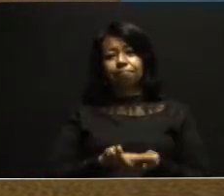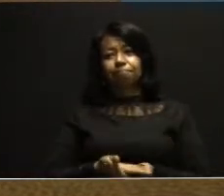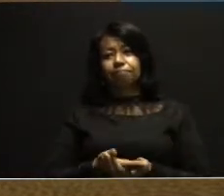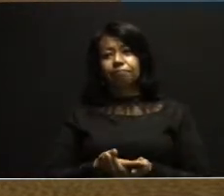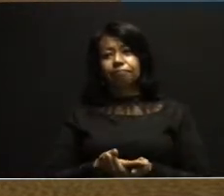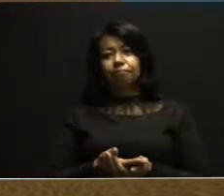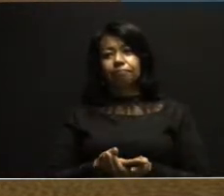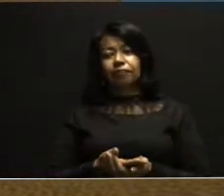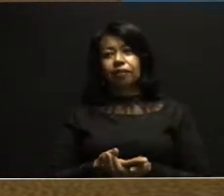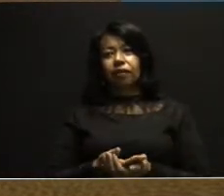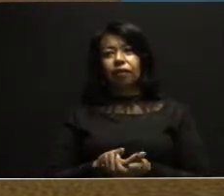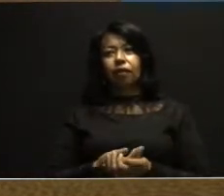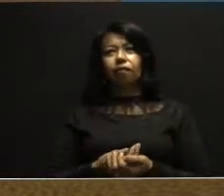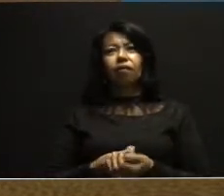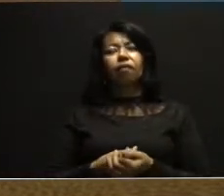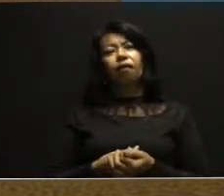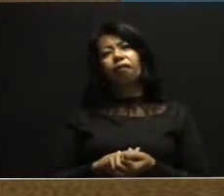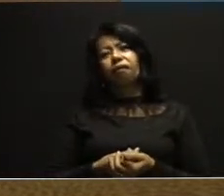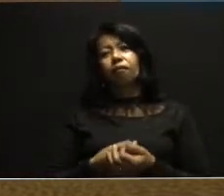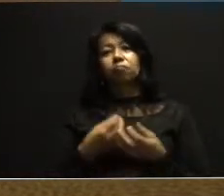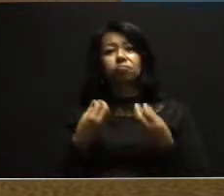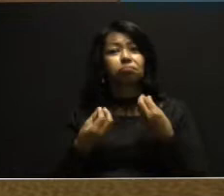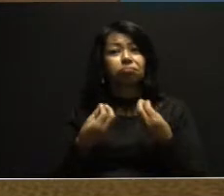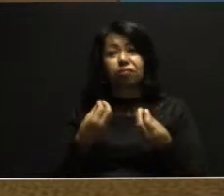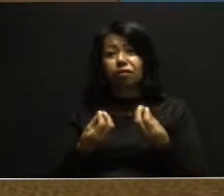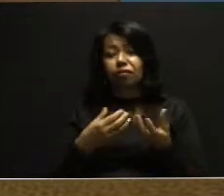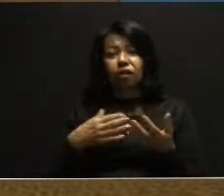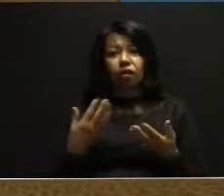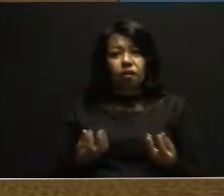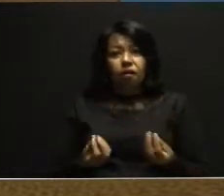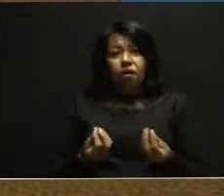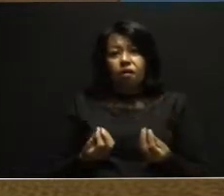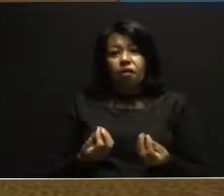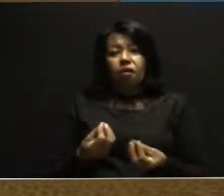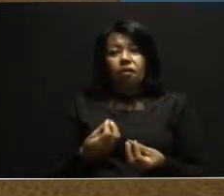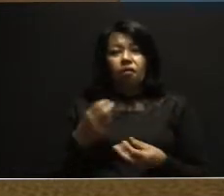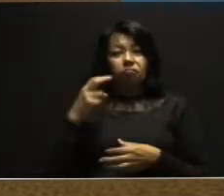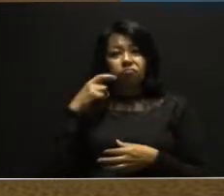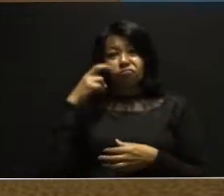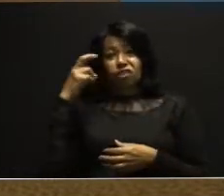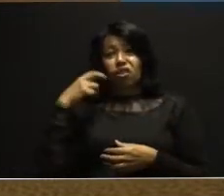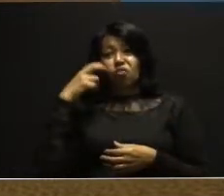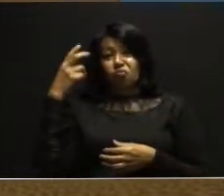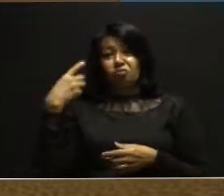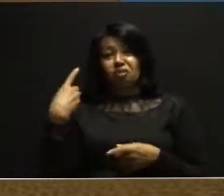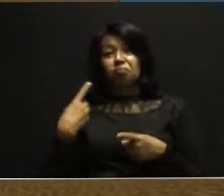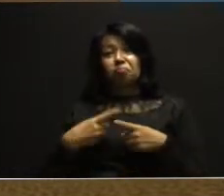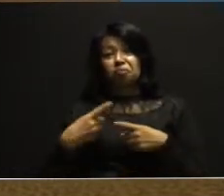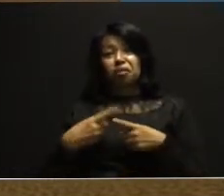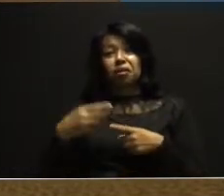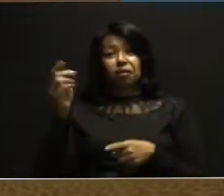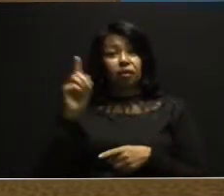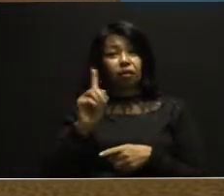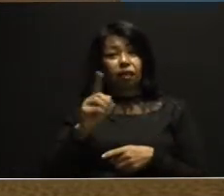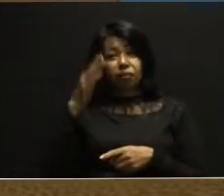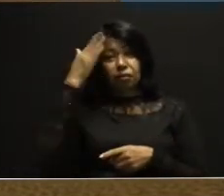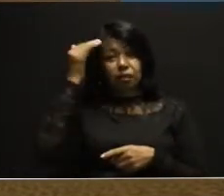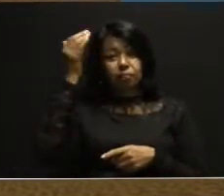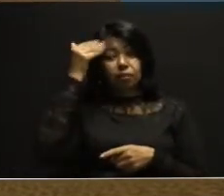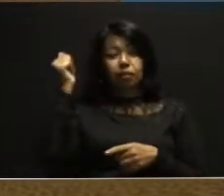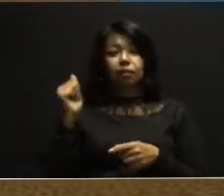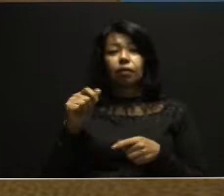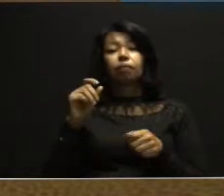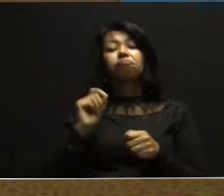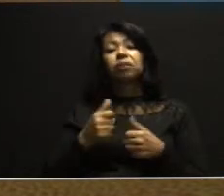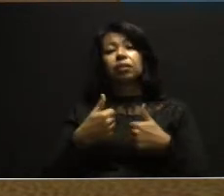Que choque, né, que ele sentiu certamente, e até vergonha, Se ele soubesse que ele estava construindo